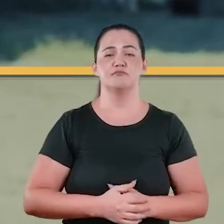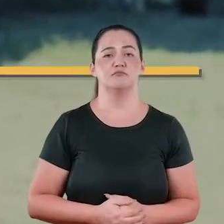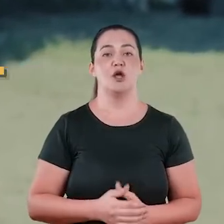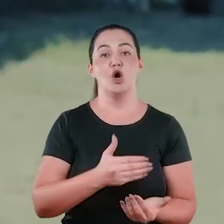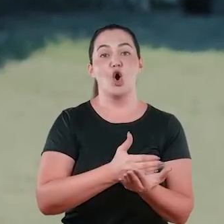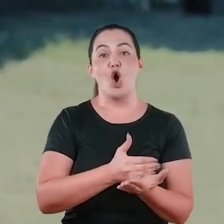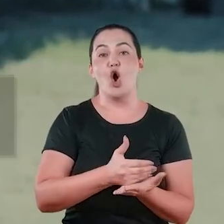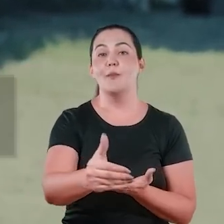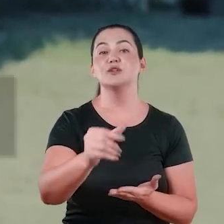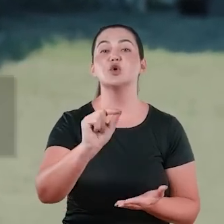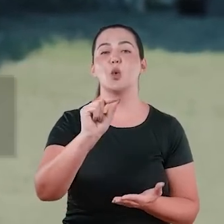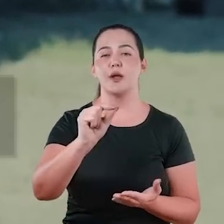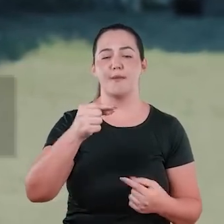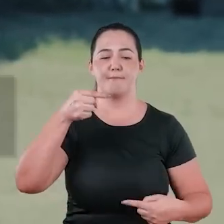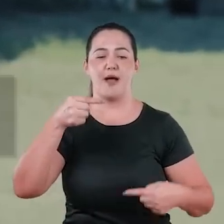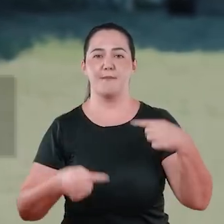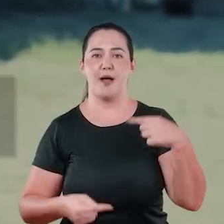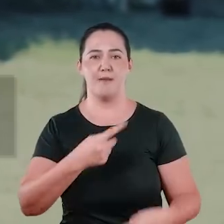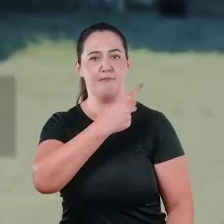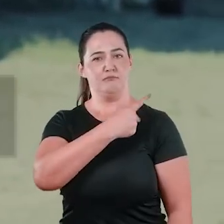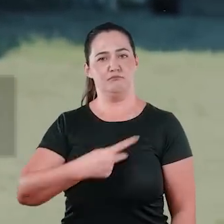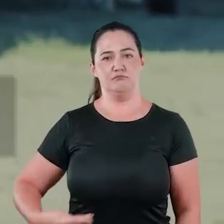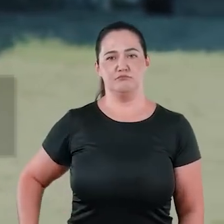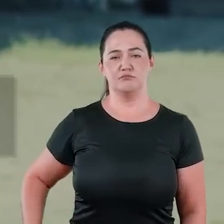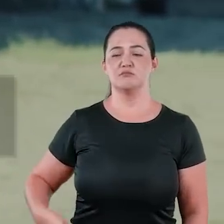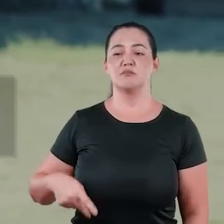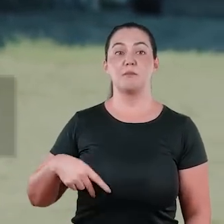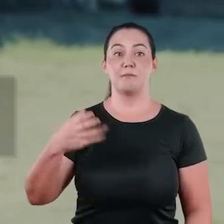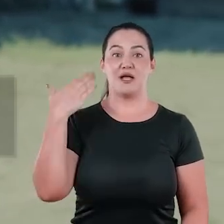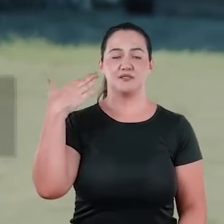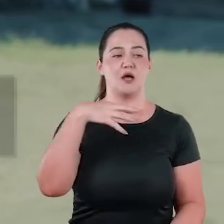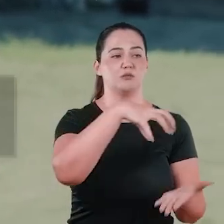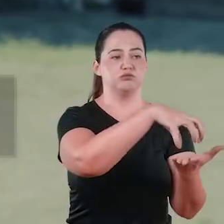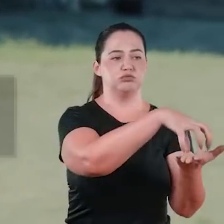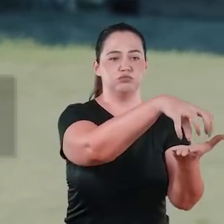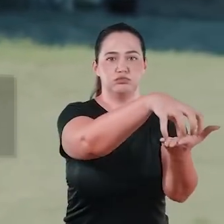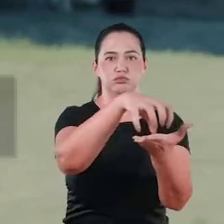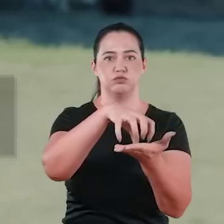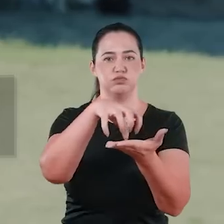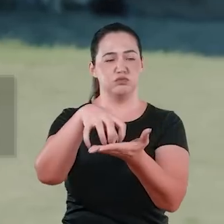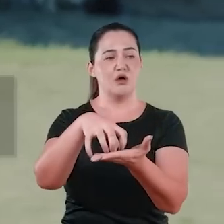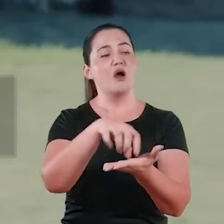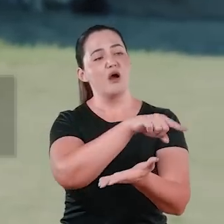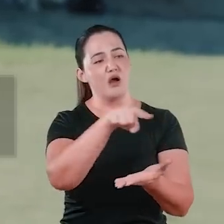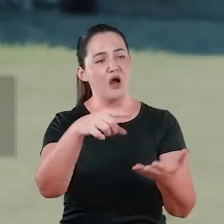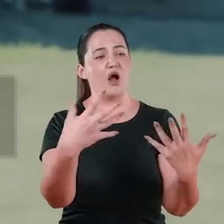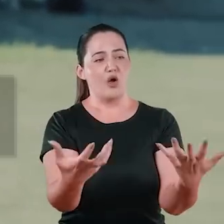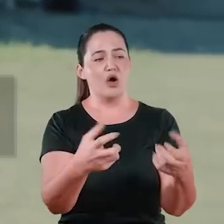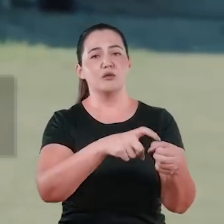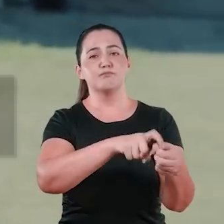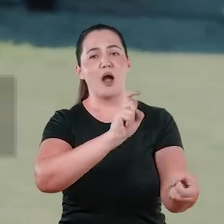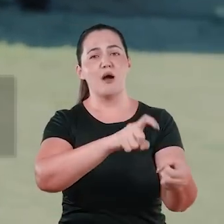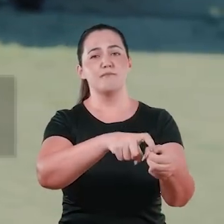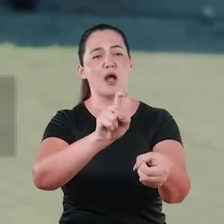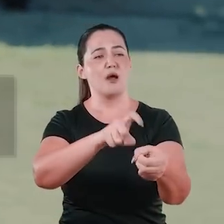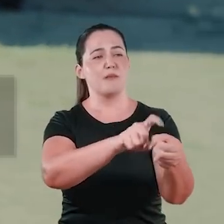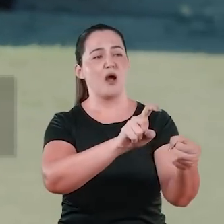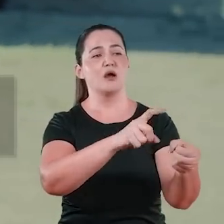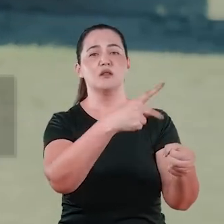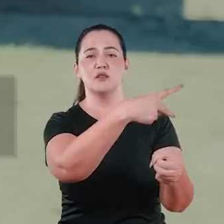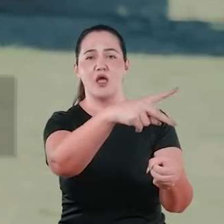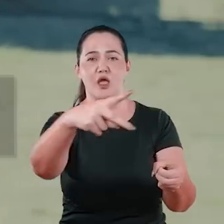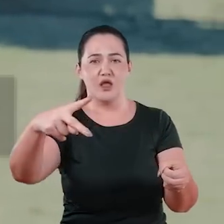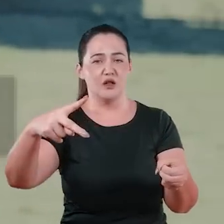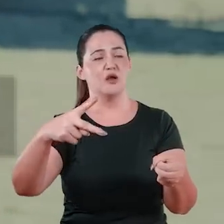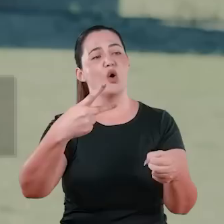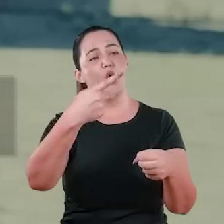que antigas províncias que faziam parte do Império Otomano agora ficassem independentes ou fossem entregues